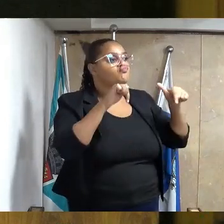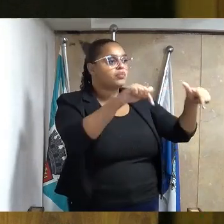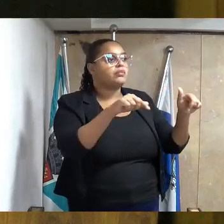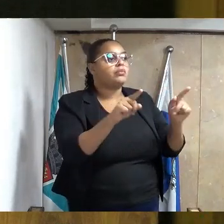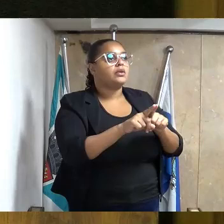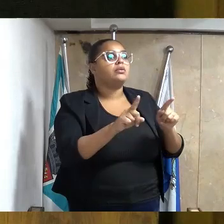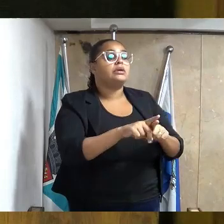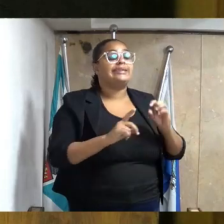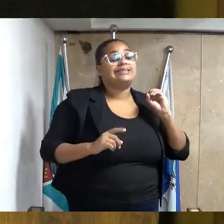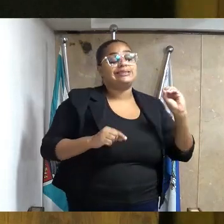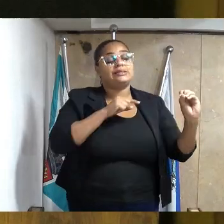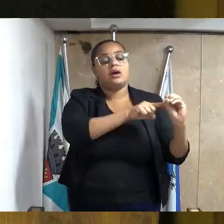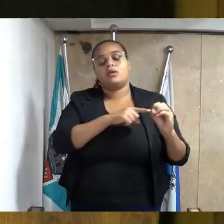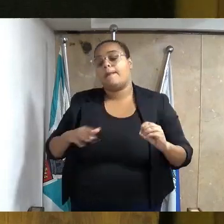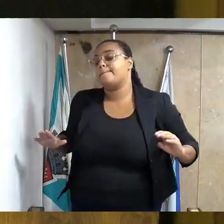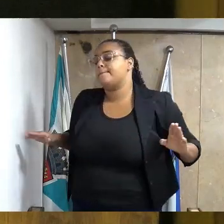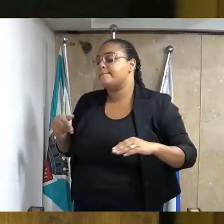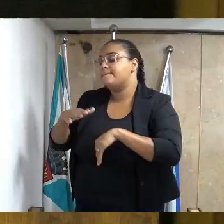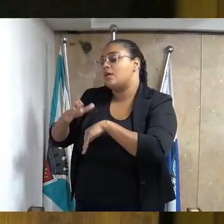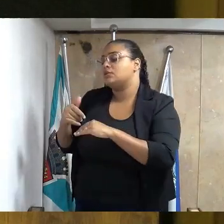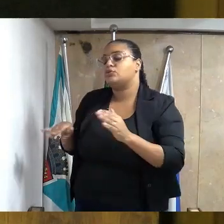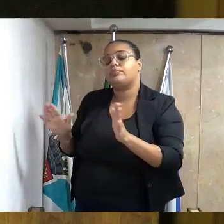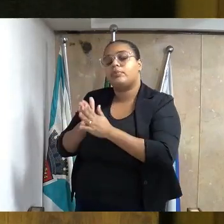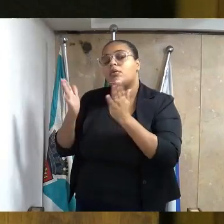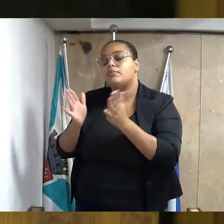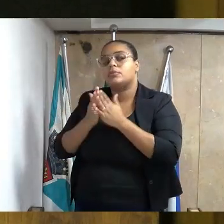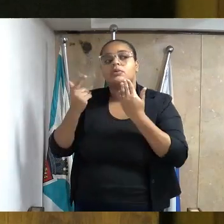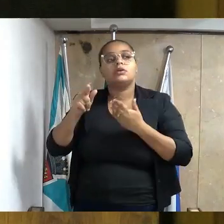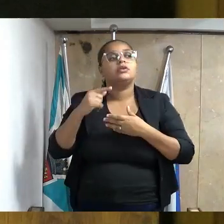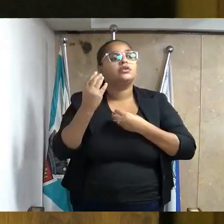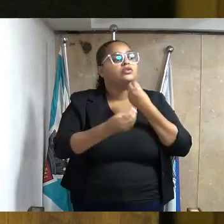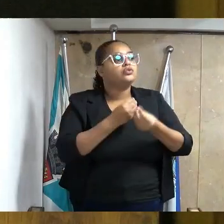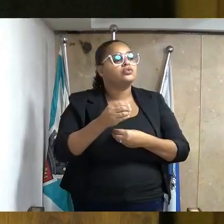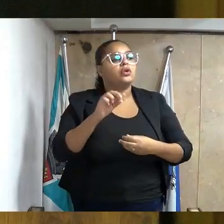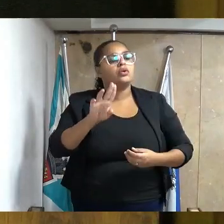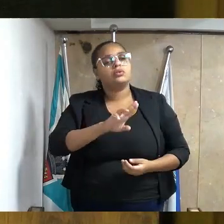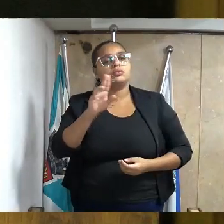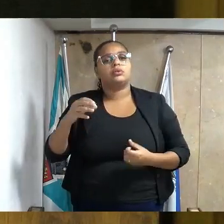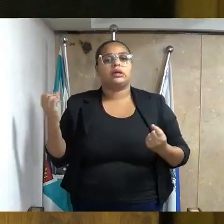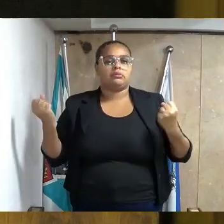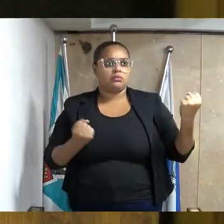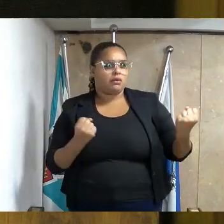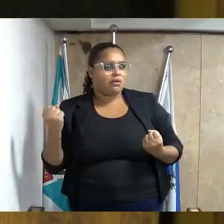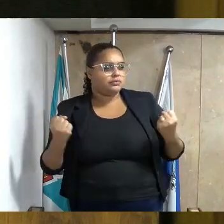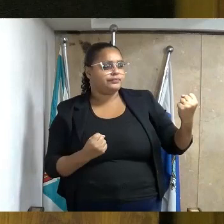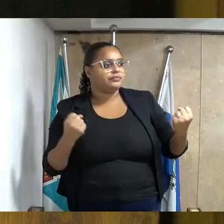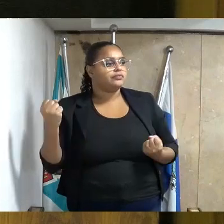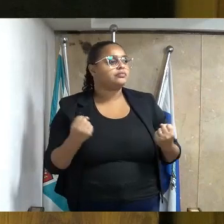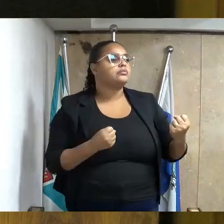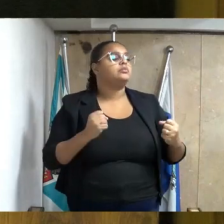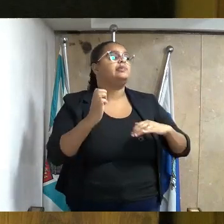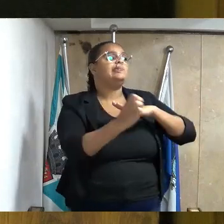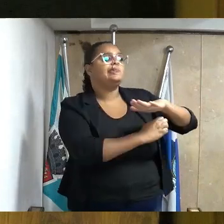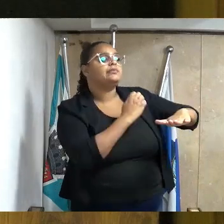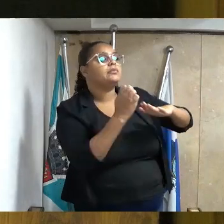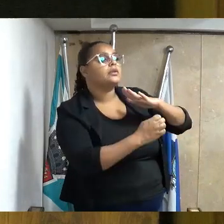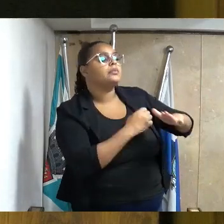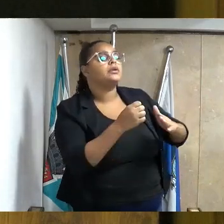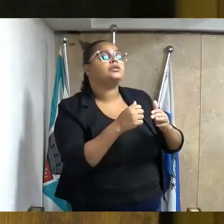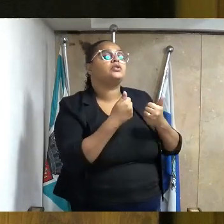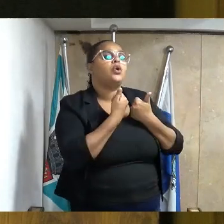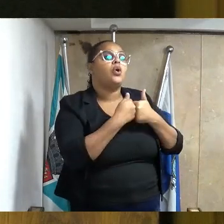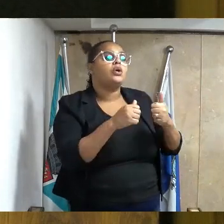Tolerância Zero com os mais humildes. Só abordaram veículos utilitários, com exceção das empresas de ônibus, é